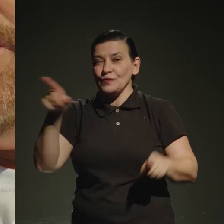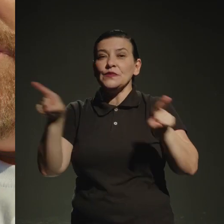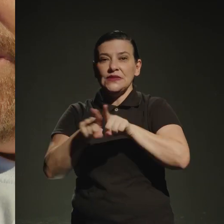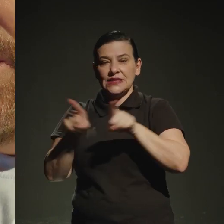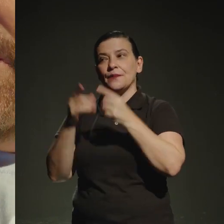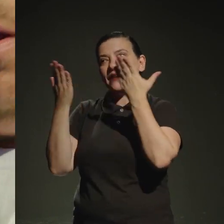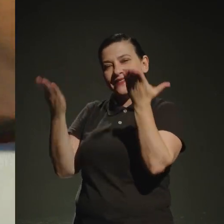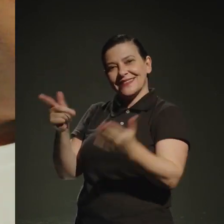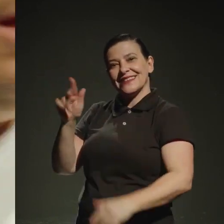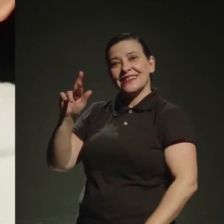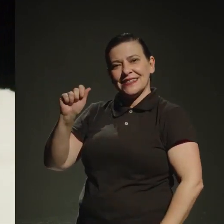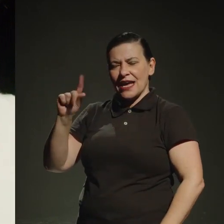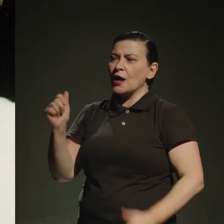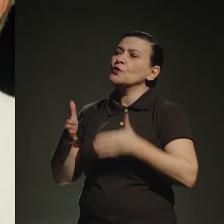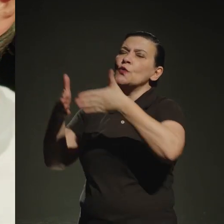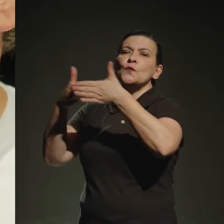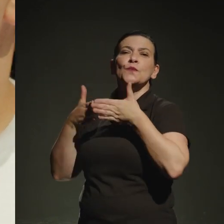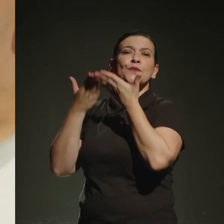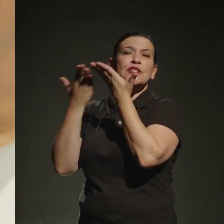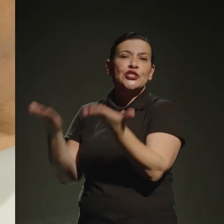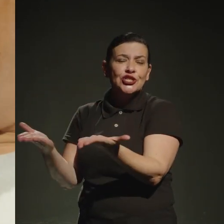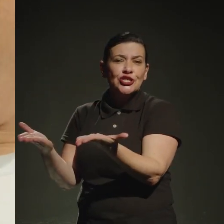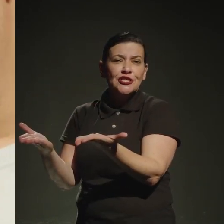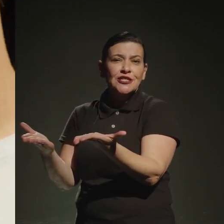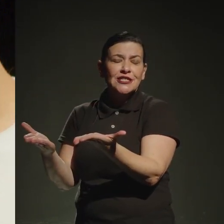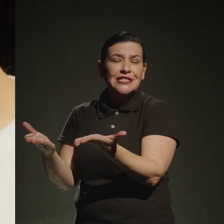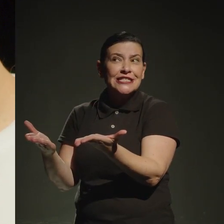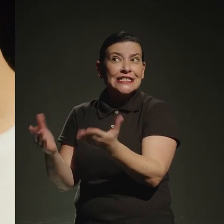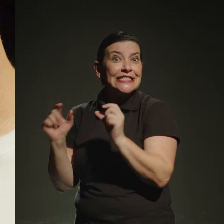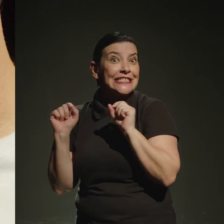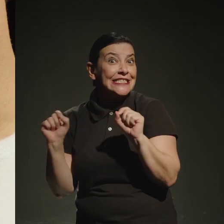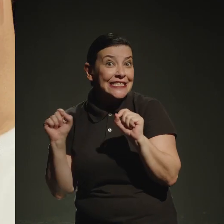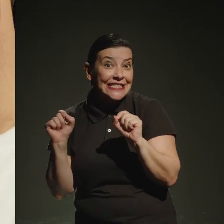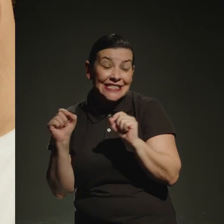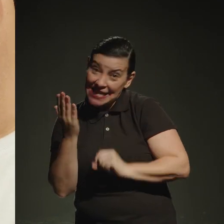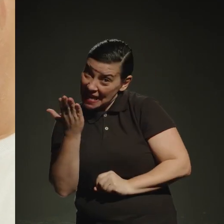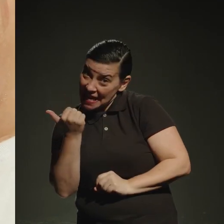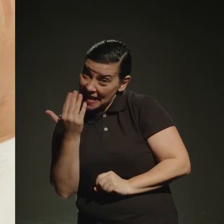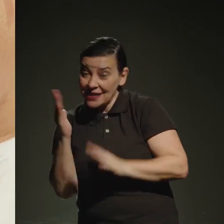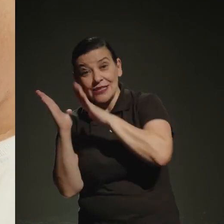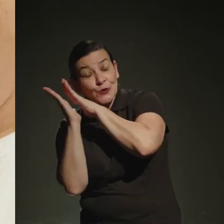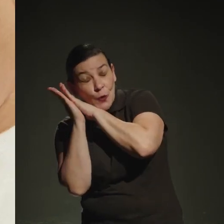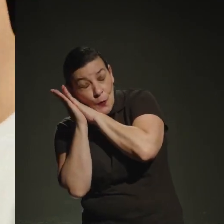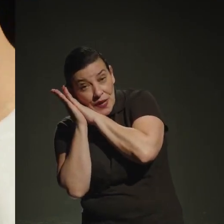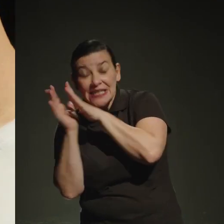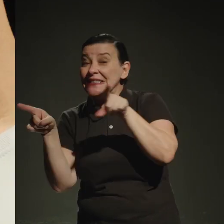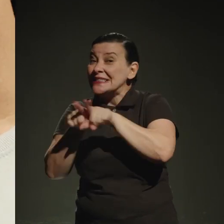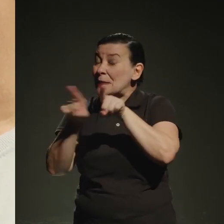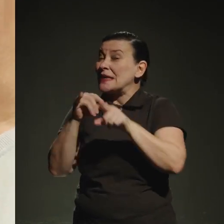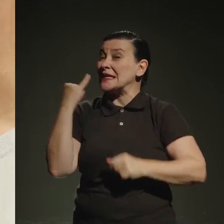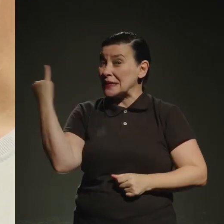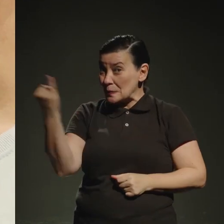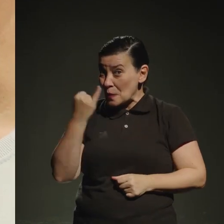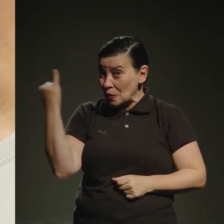cavaleiro? E devo dizer-vos que vossa concordância resultará em vosso próprio louvor,